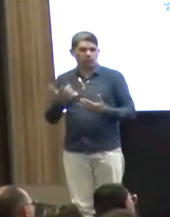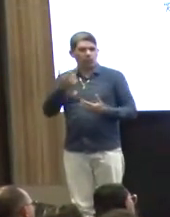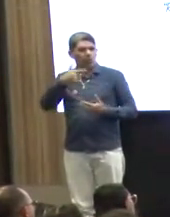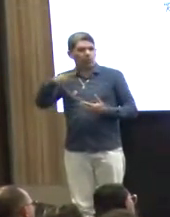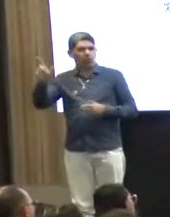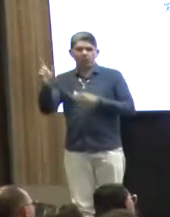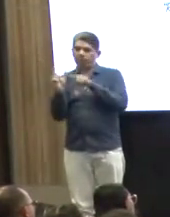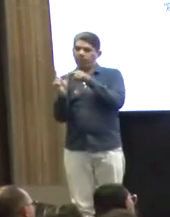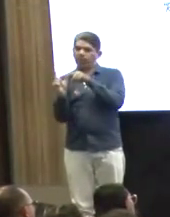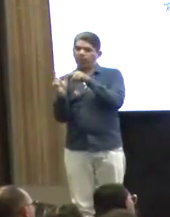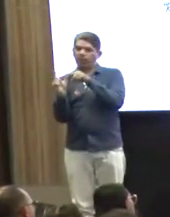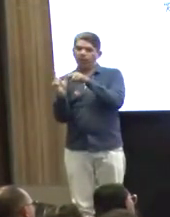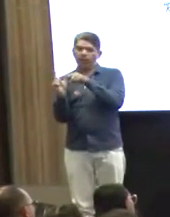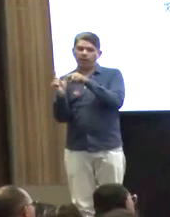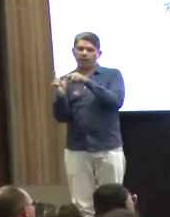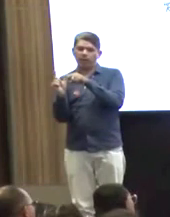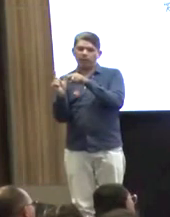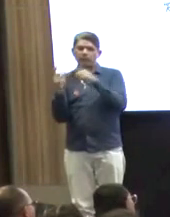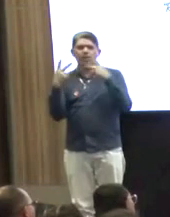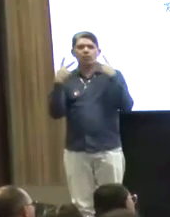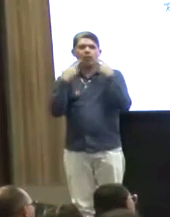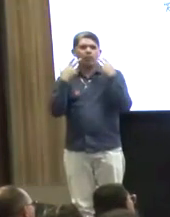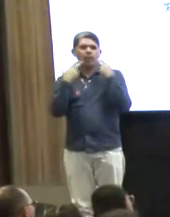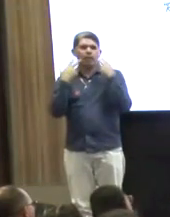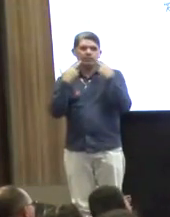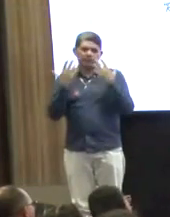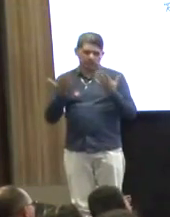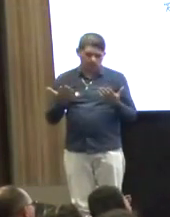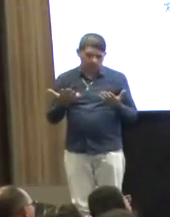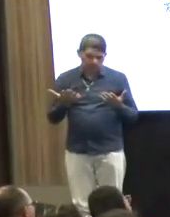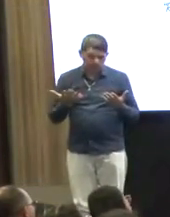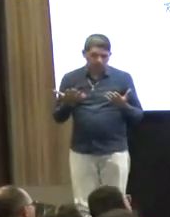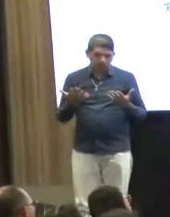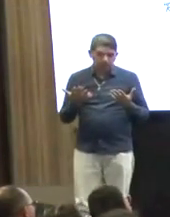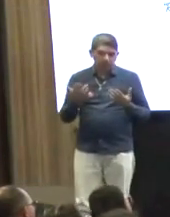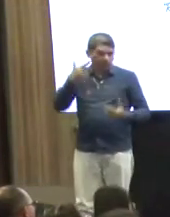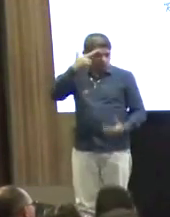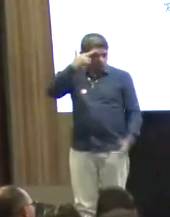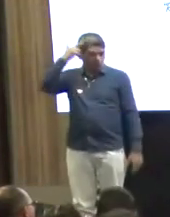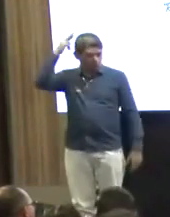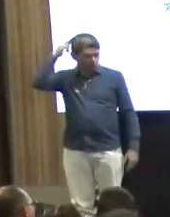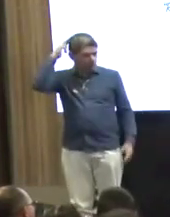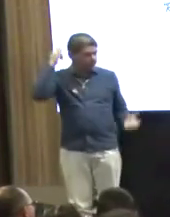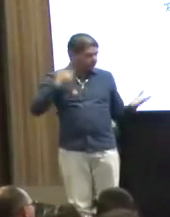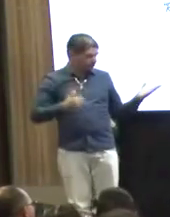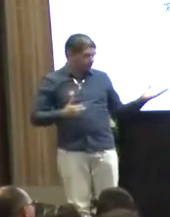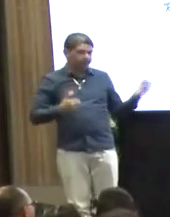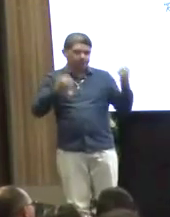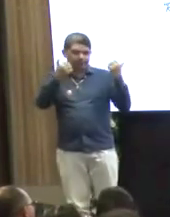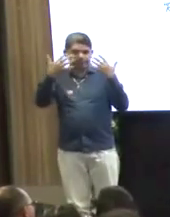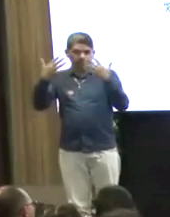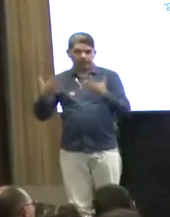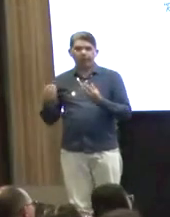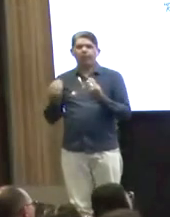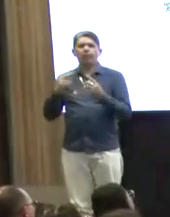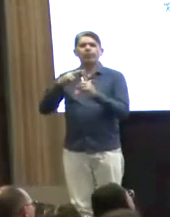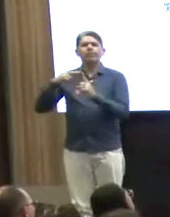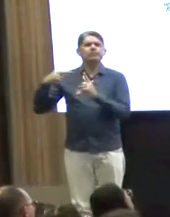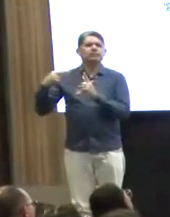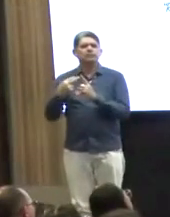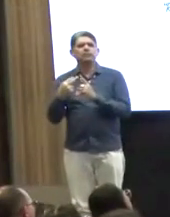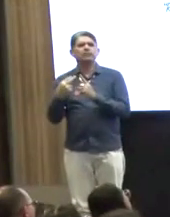outra expressão, normalizações. Eu queria que o Rogério falasse um pouco para a gente como é que se dá, na perspectiva que ele apresenta, essa produção